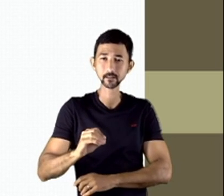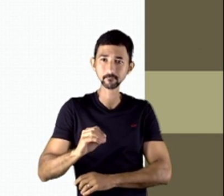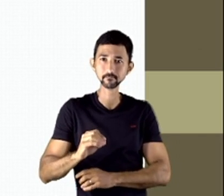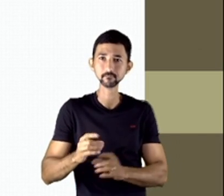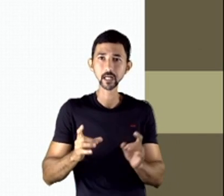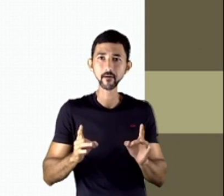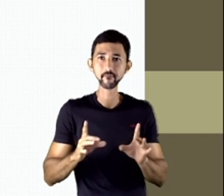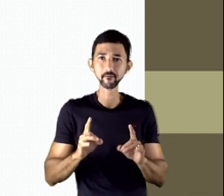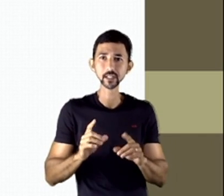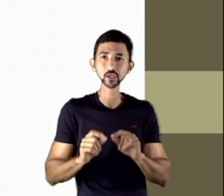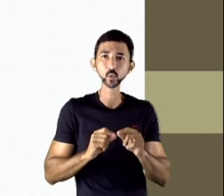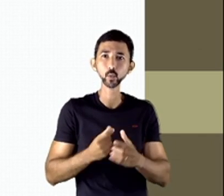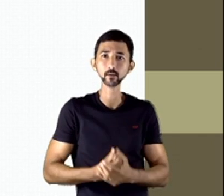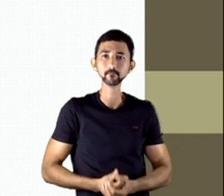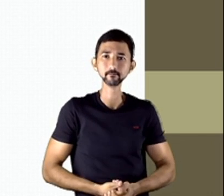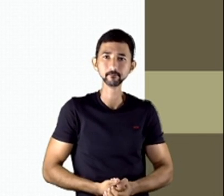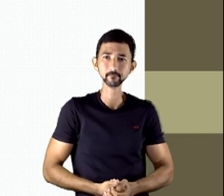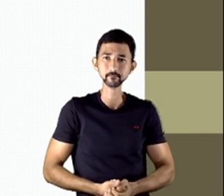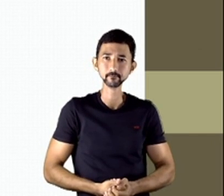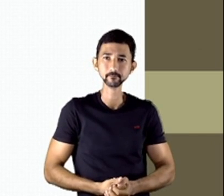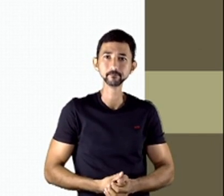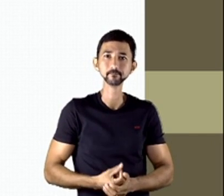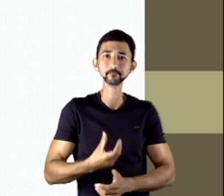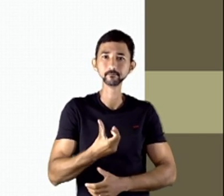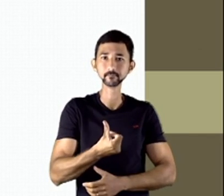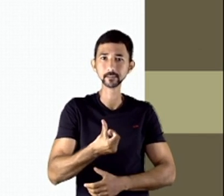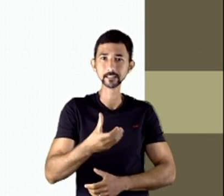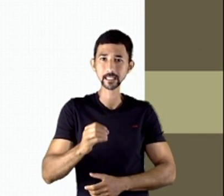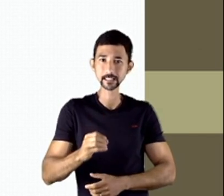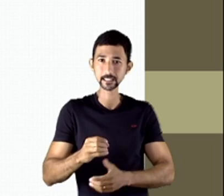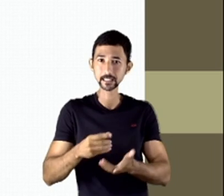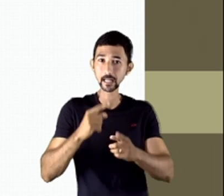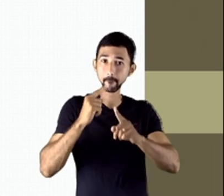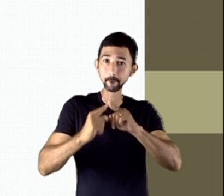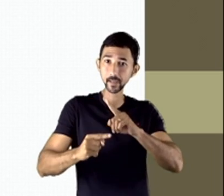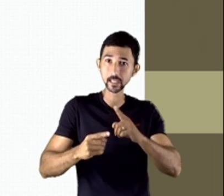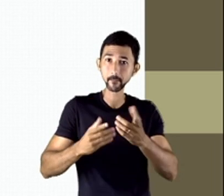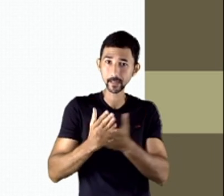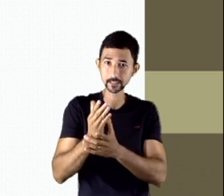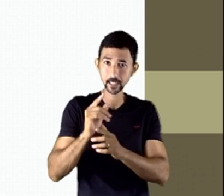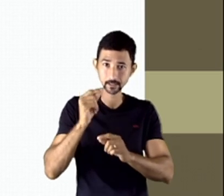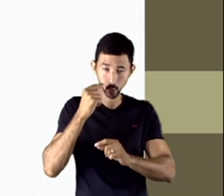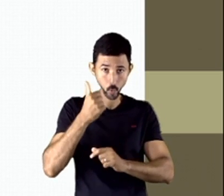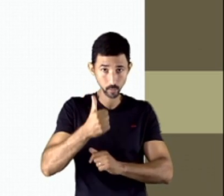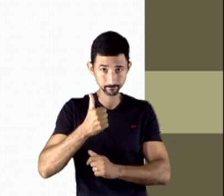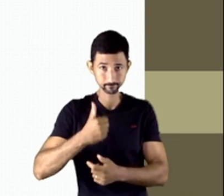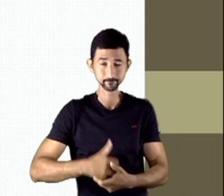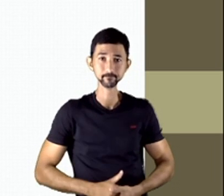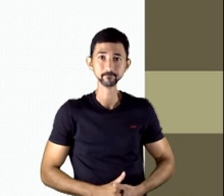vendidas 60 meias passagens. Beleza?